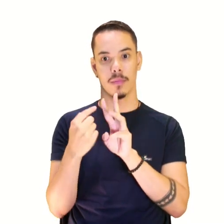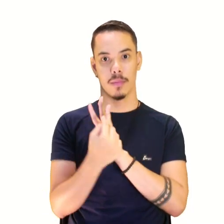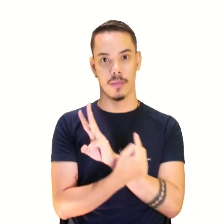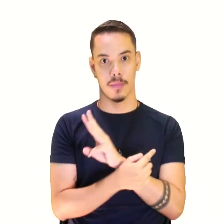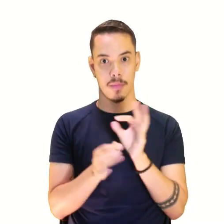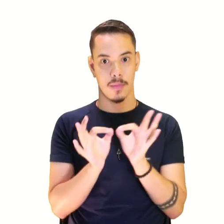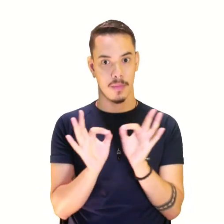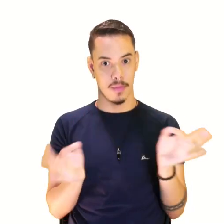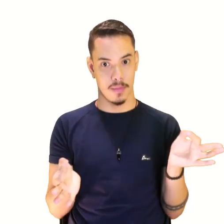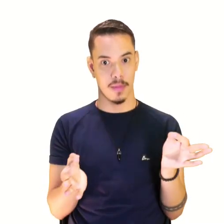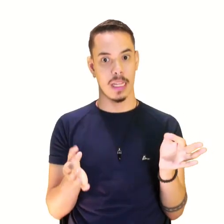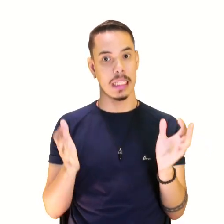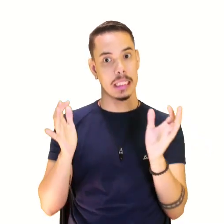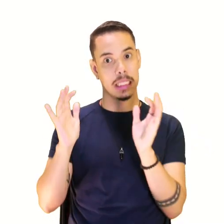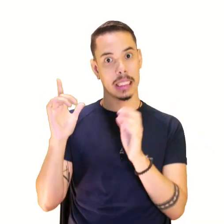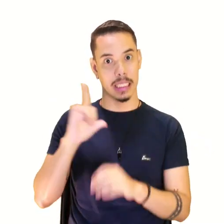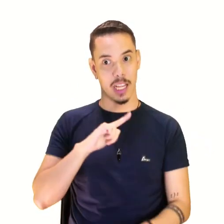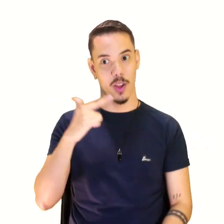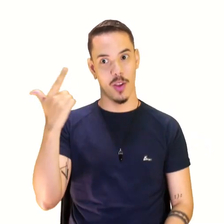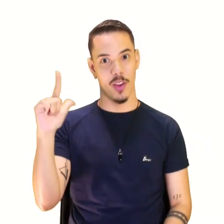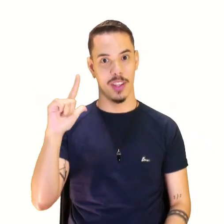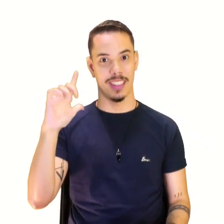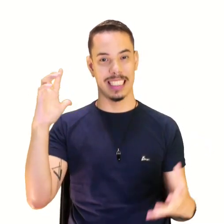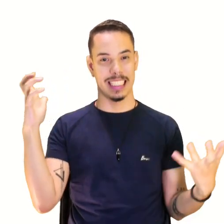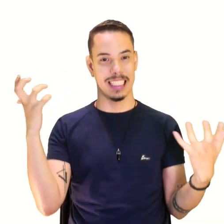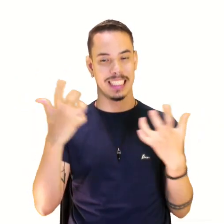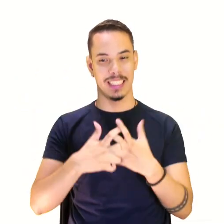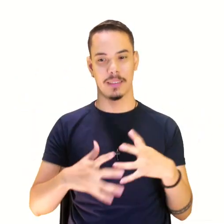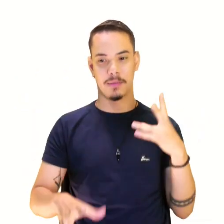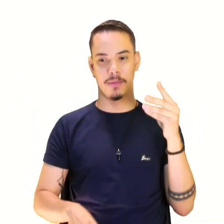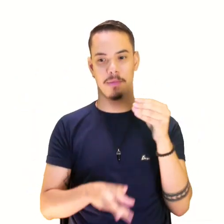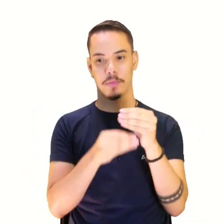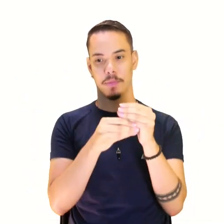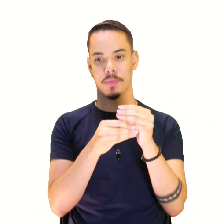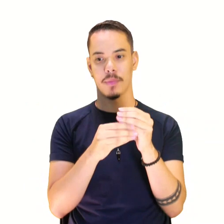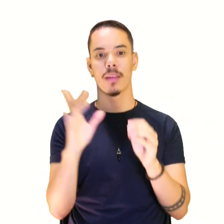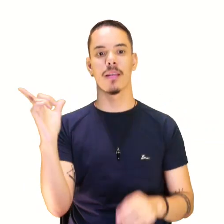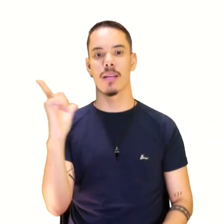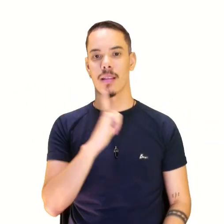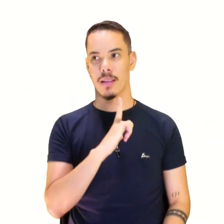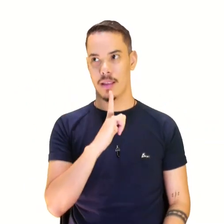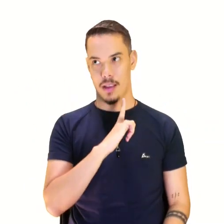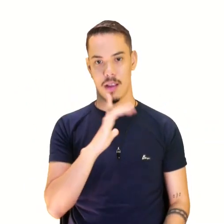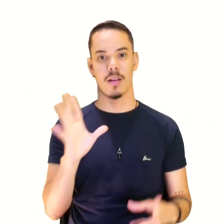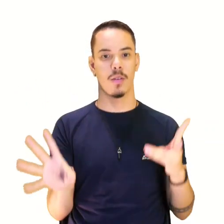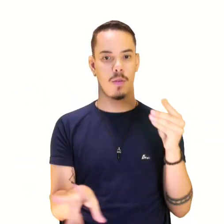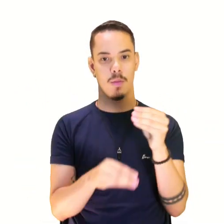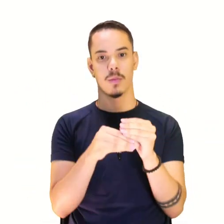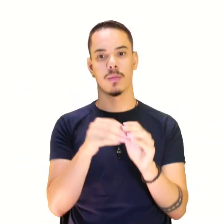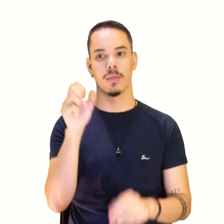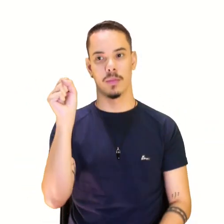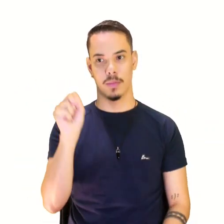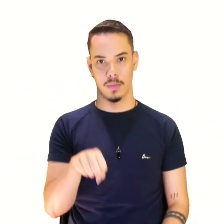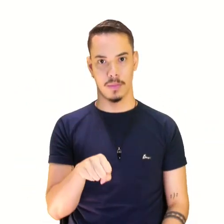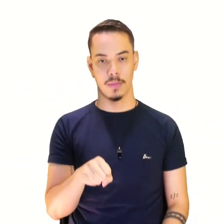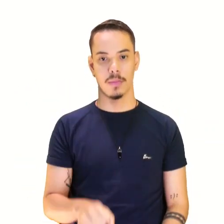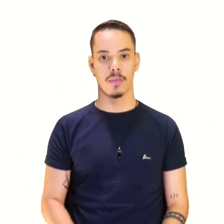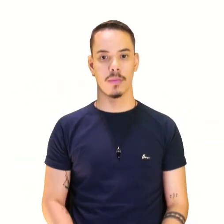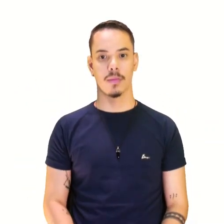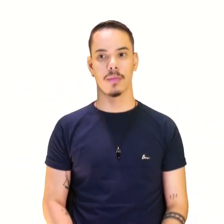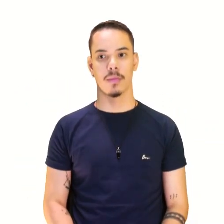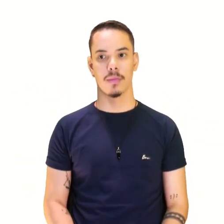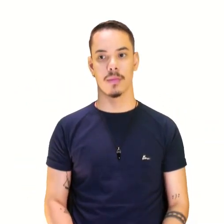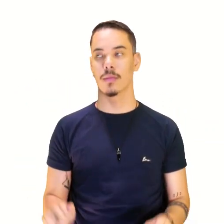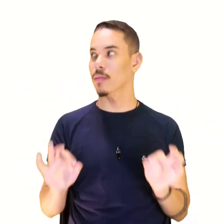porque tem uma complexa? Tem. Tem uma mais complicada. Tem a composta, né, a gente diz, mas a simples,